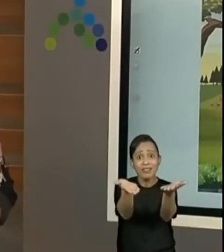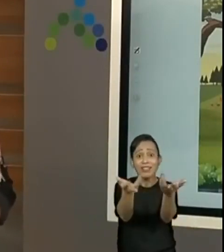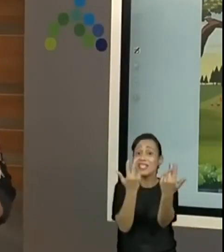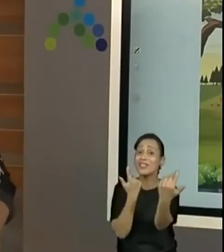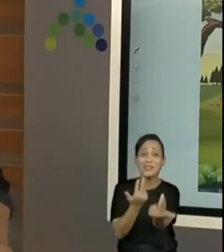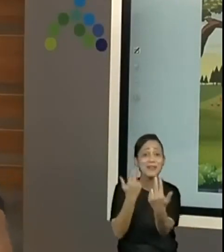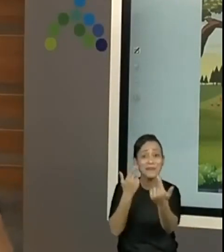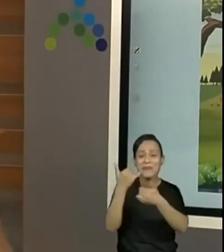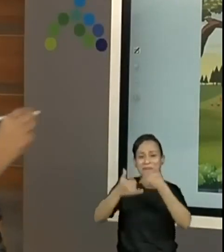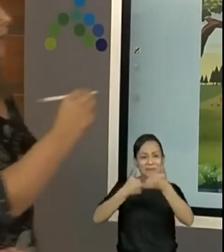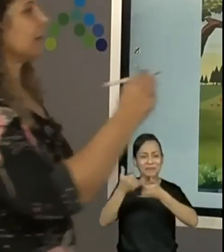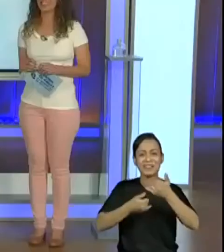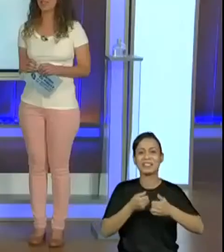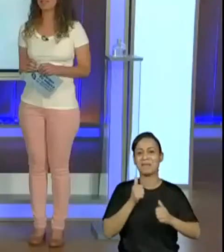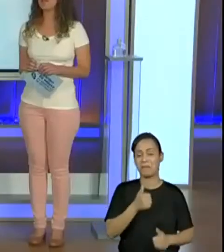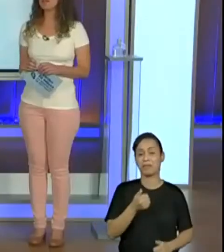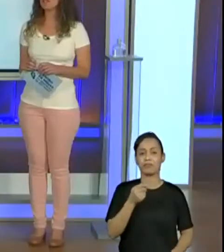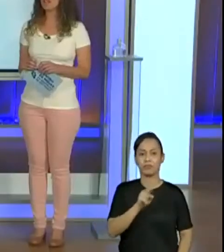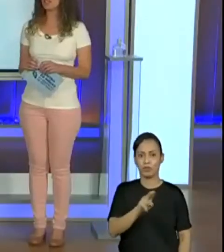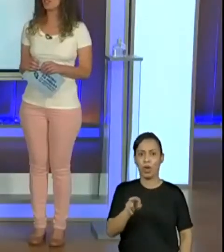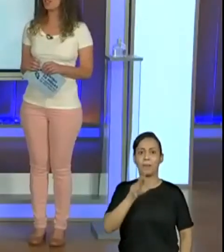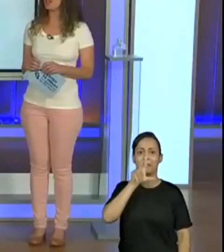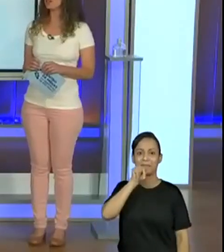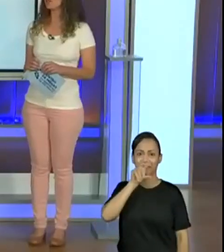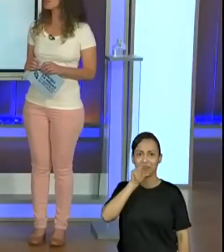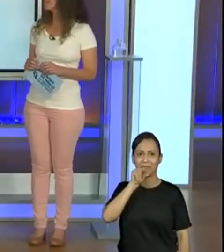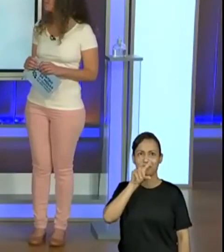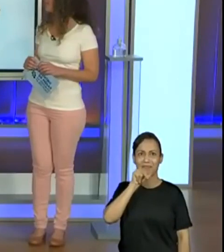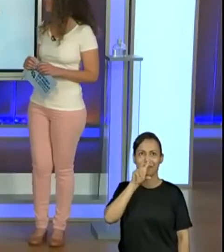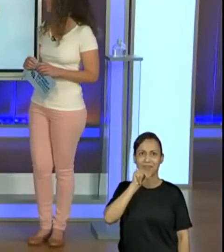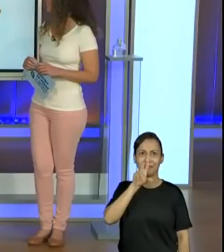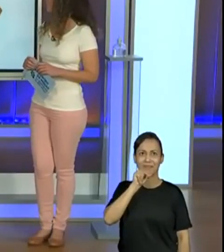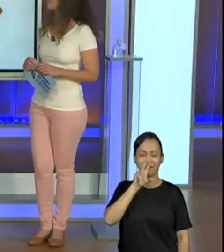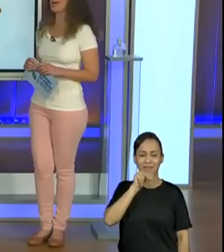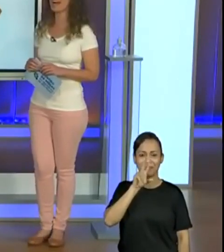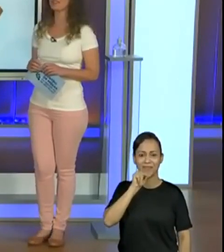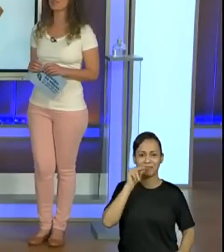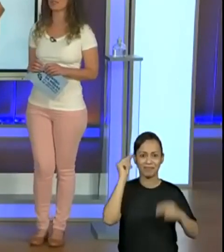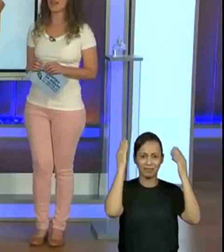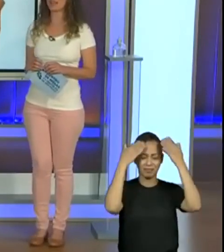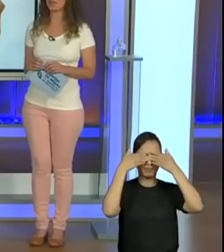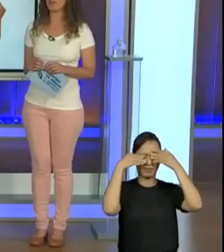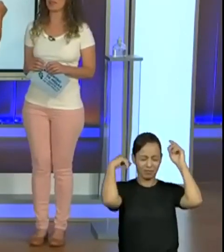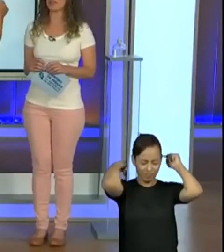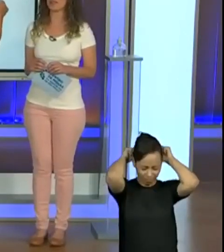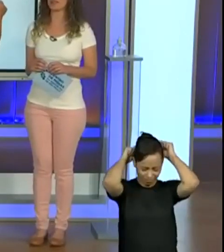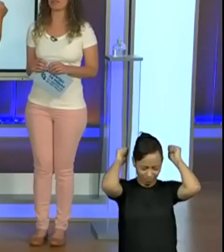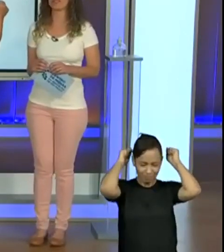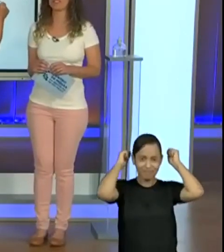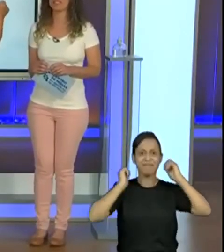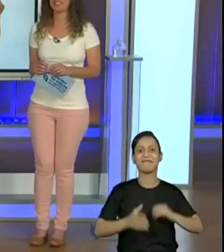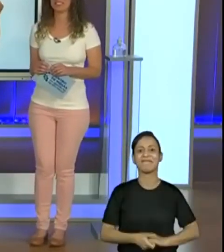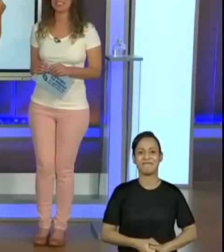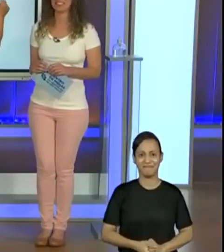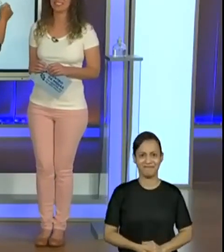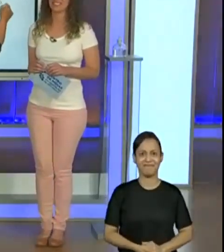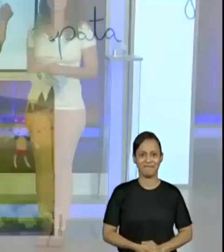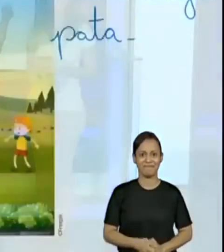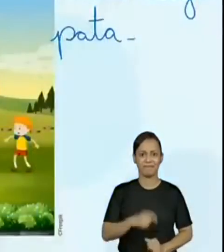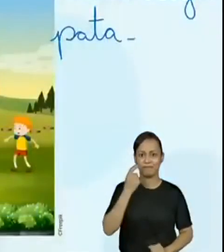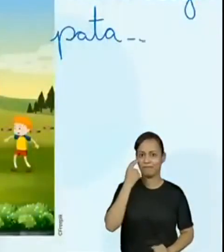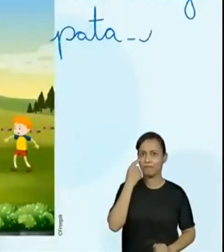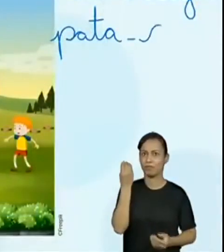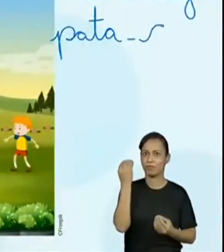pata? Pata cega. Também depende da região, dos animais que tem contato, certo, professora Vivi? Certo,